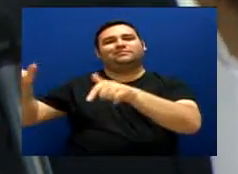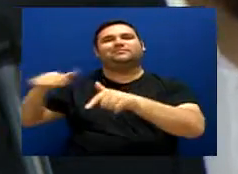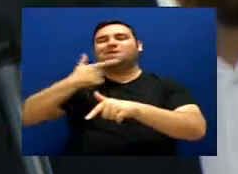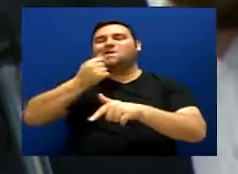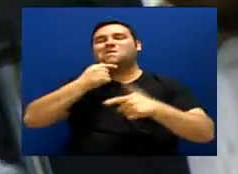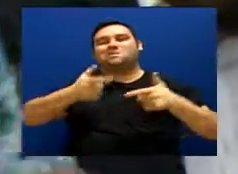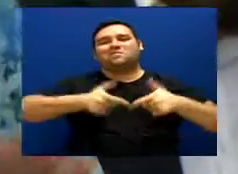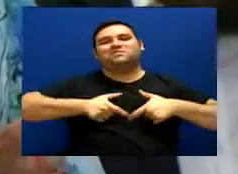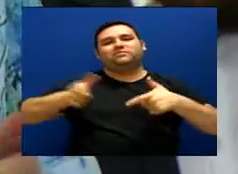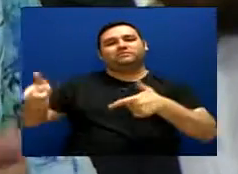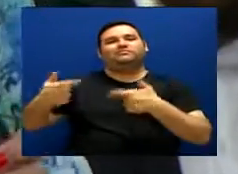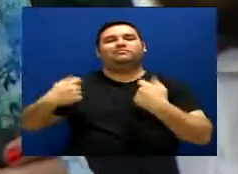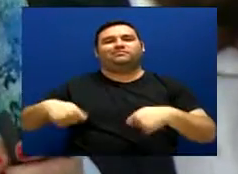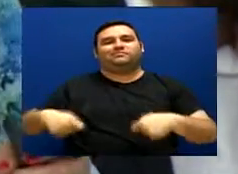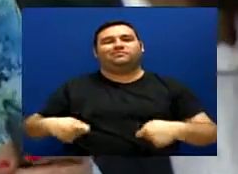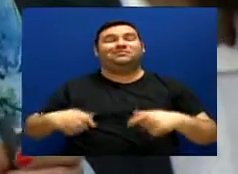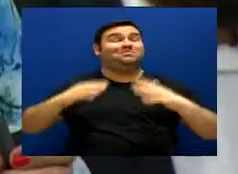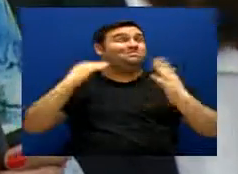Nelson de voto, tá?